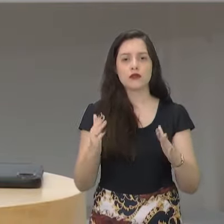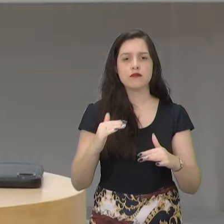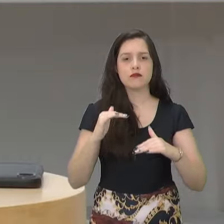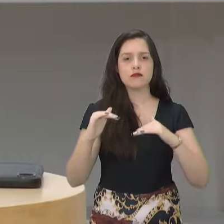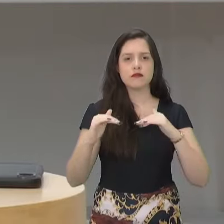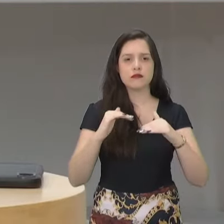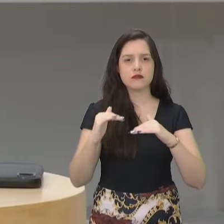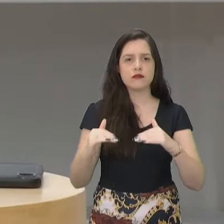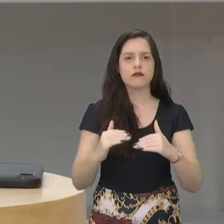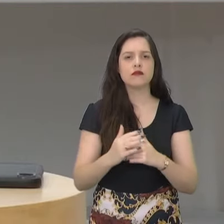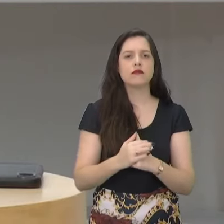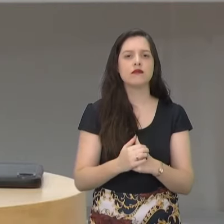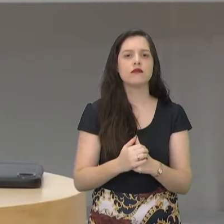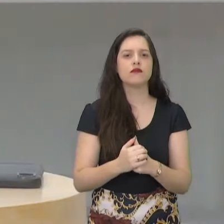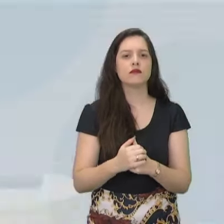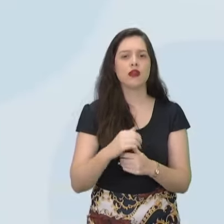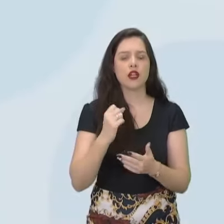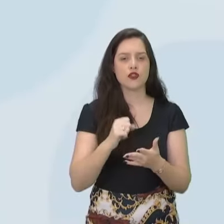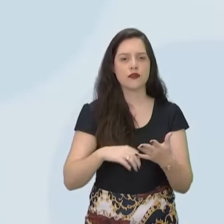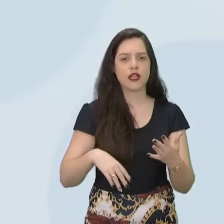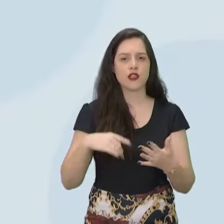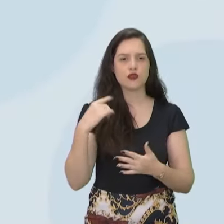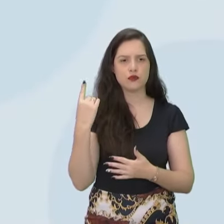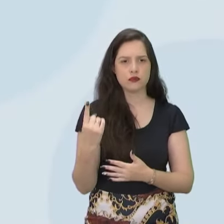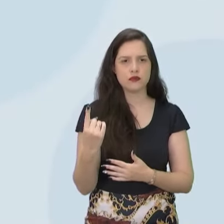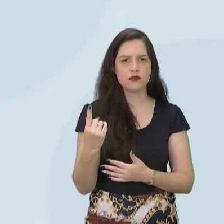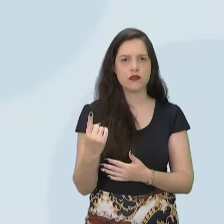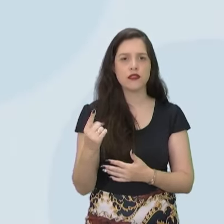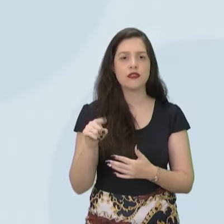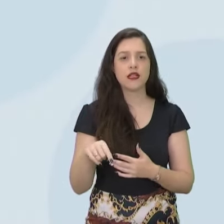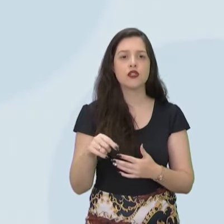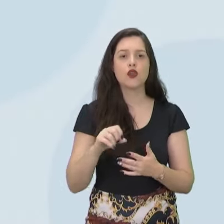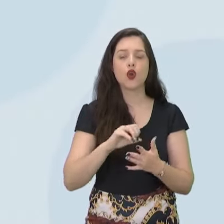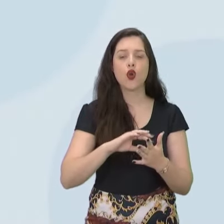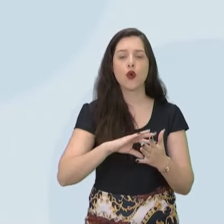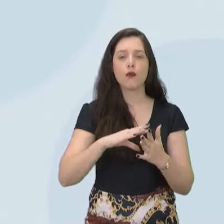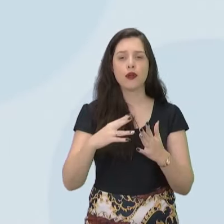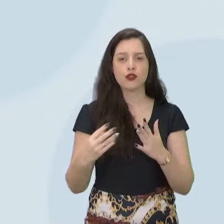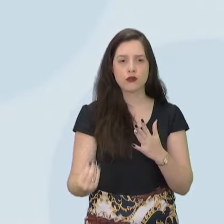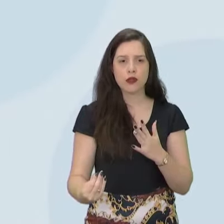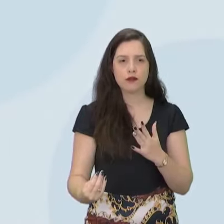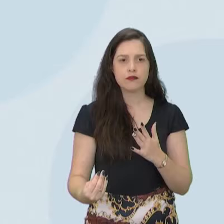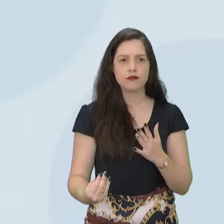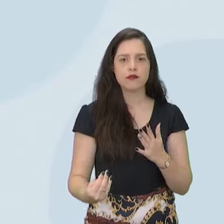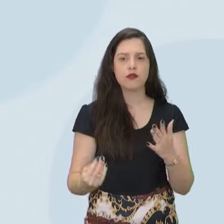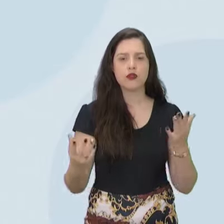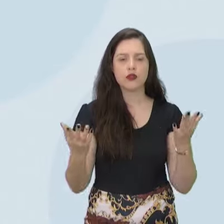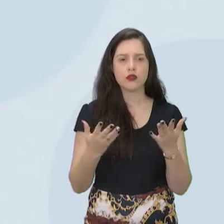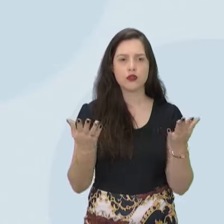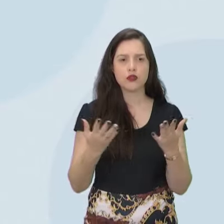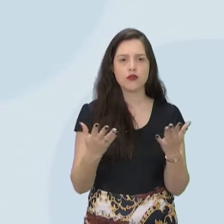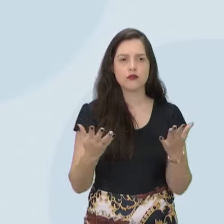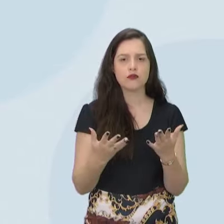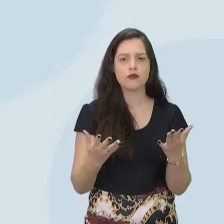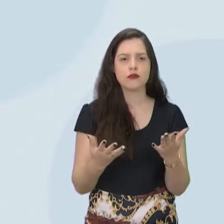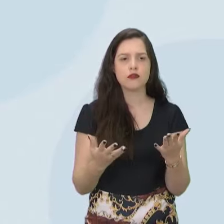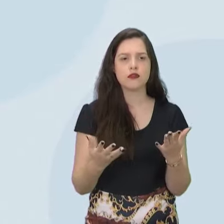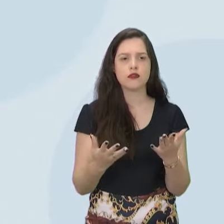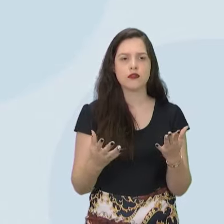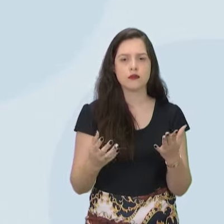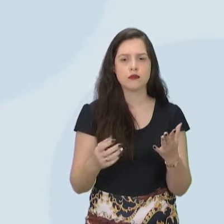e a sistematização da atividade 1, então, desse componente curricular, aí, população e índice. Então, a gente tem aqui,